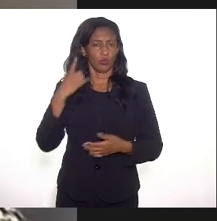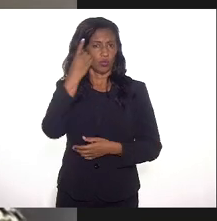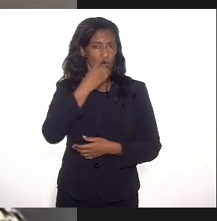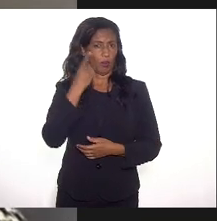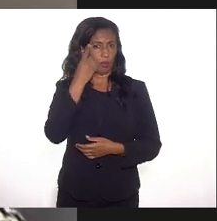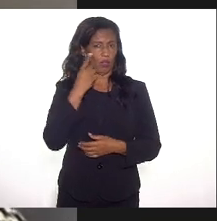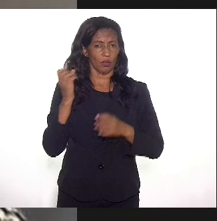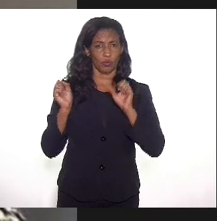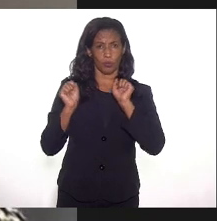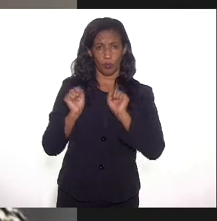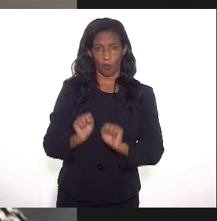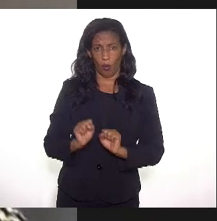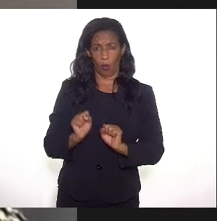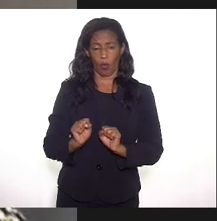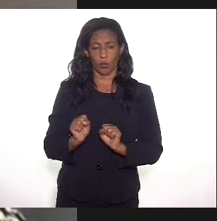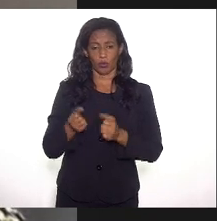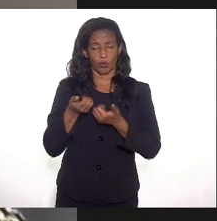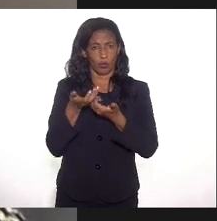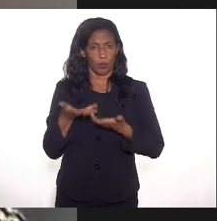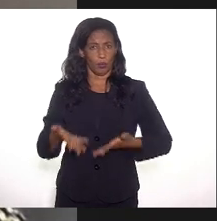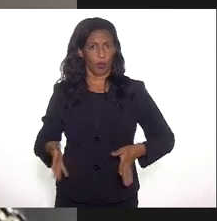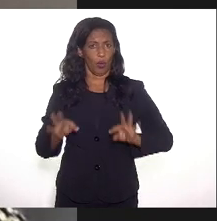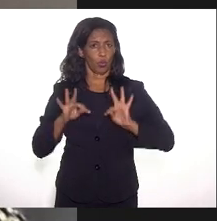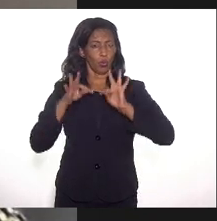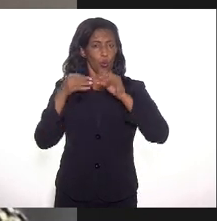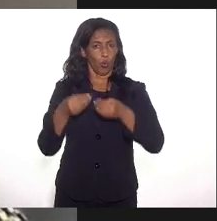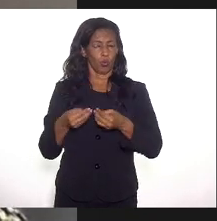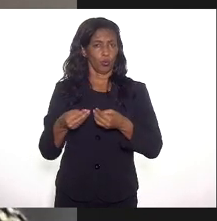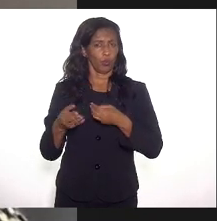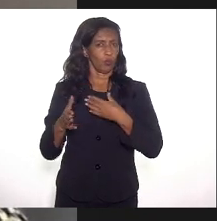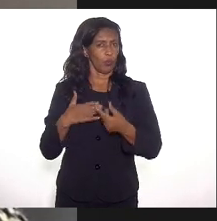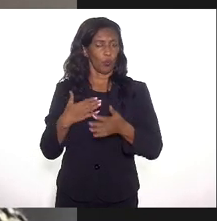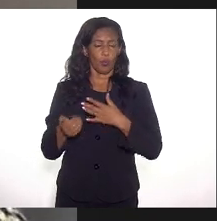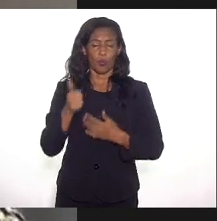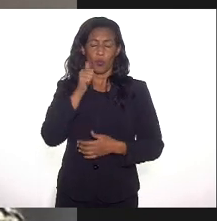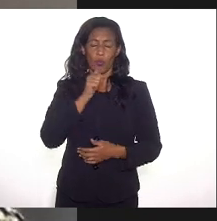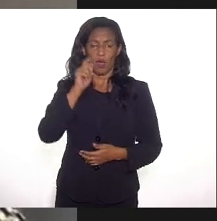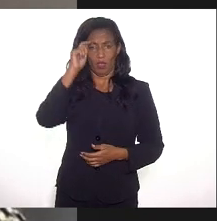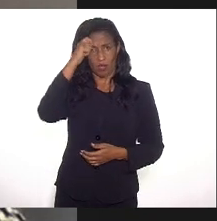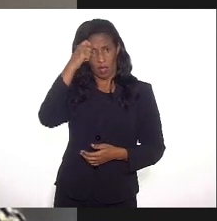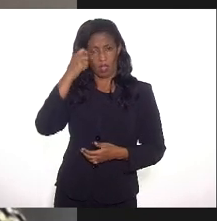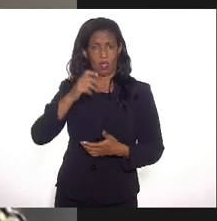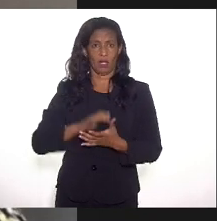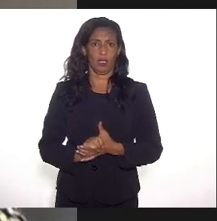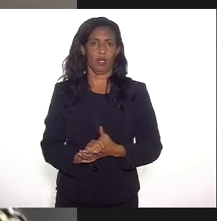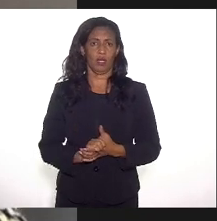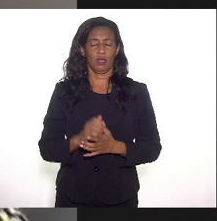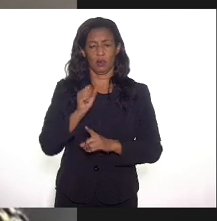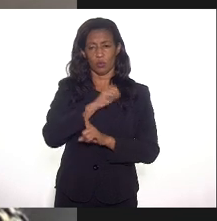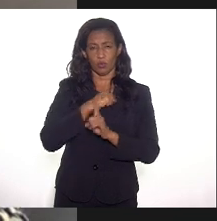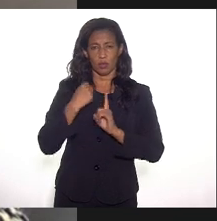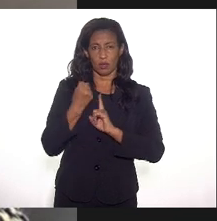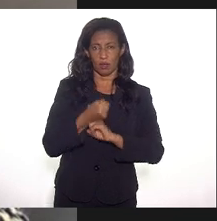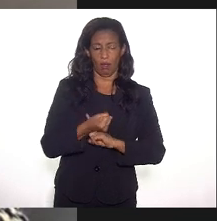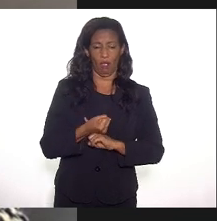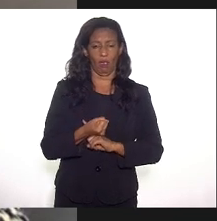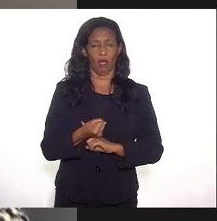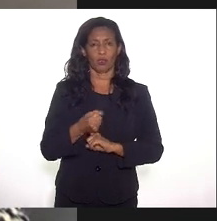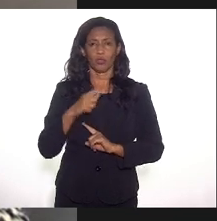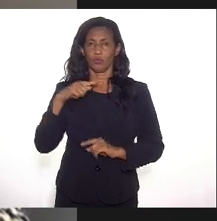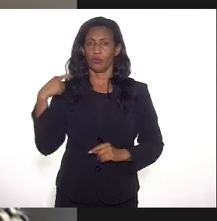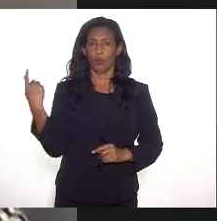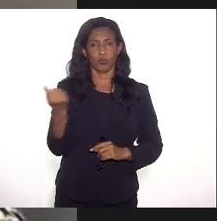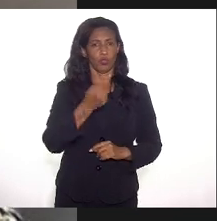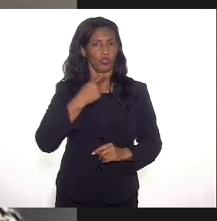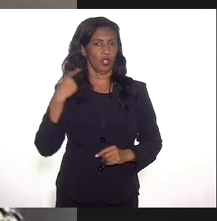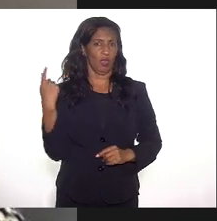deputadas possam estar homenageando toda e qualquer mulher negra que contribui para a sociedade, num modo geral, não